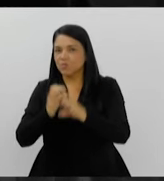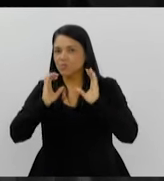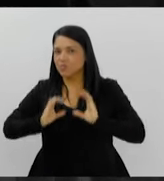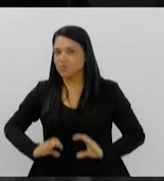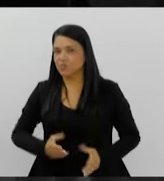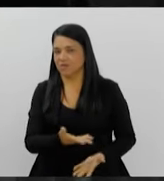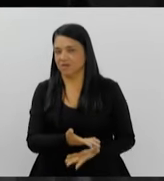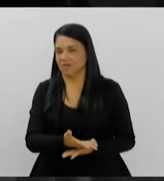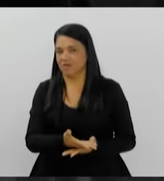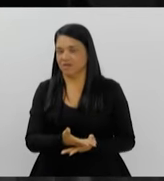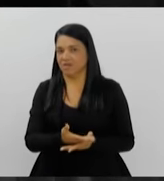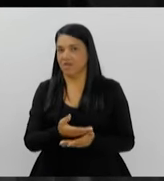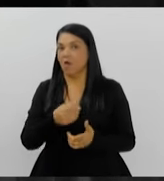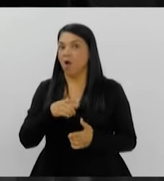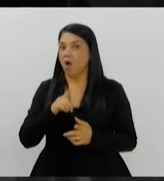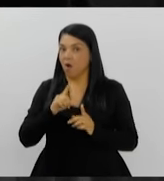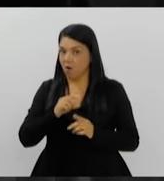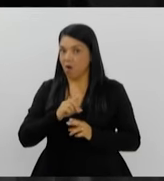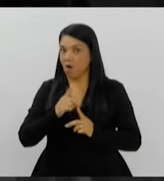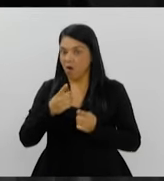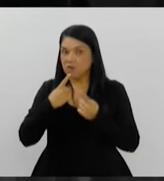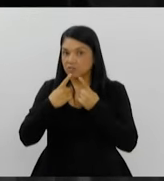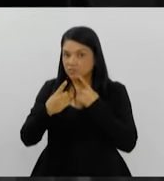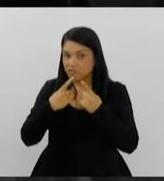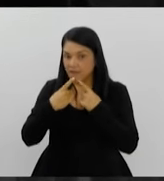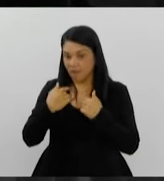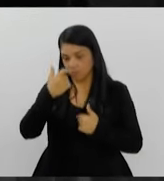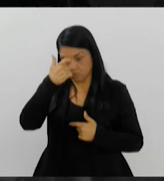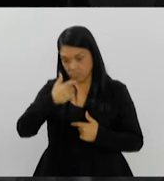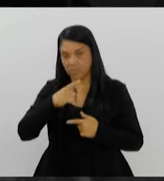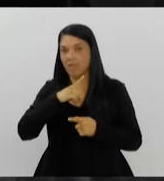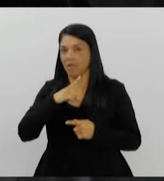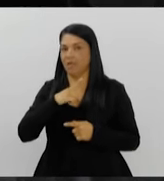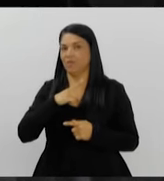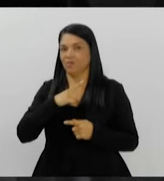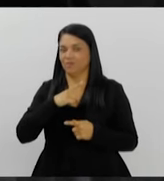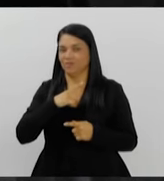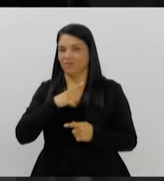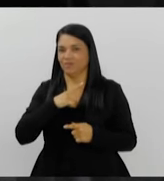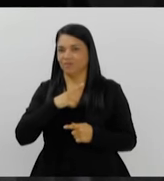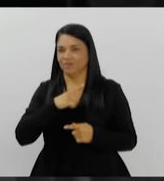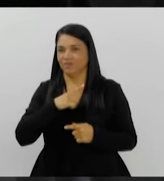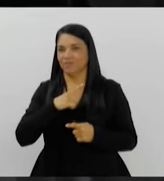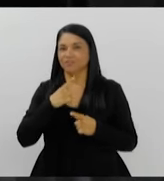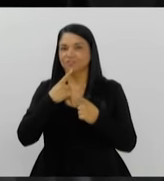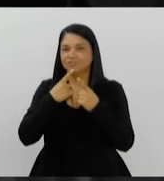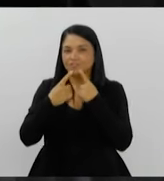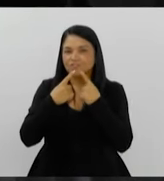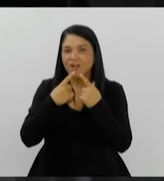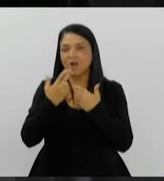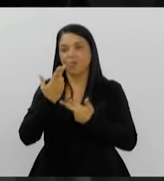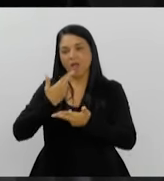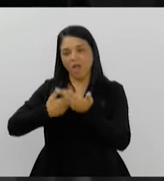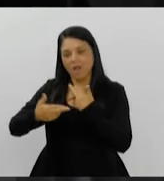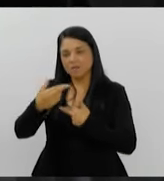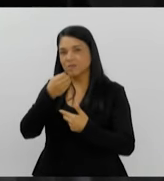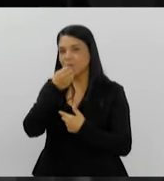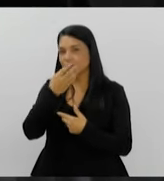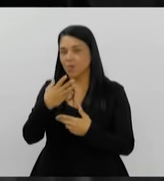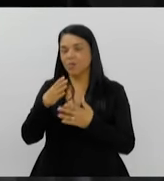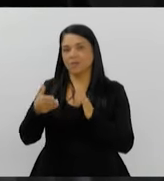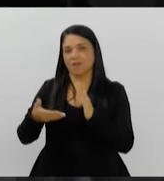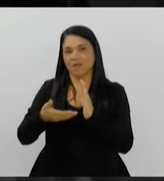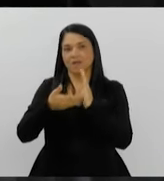o diálogo Olha que eu tenho Olha que eu tenho diálogo Olha que eu tenho boa relação na Câmara